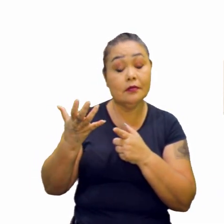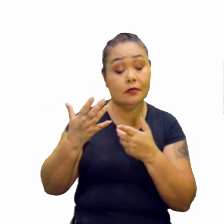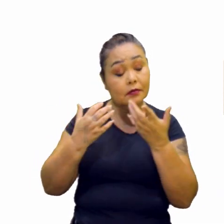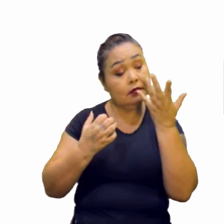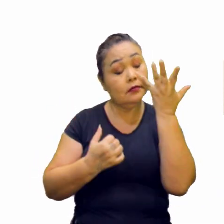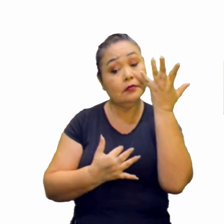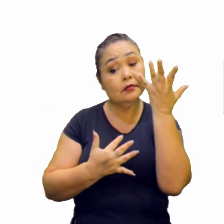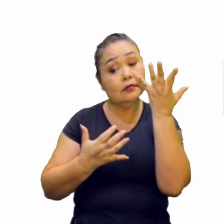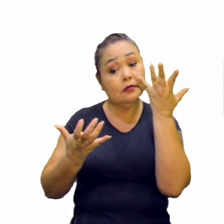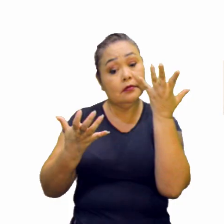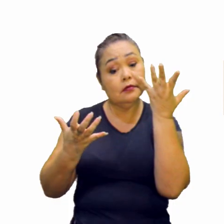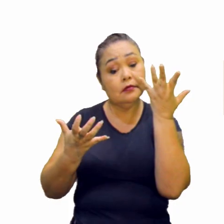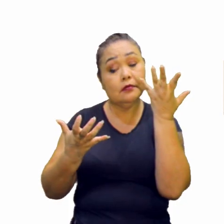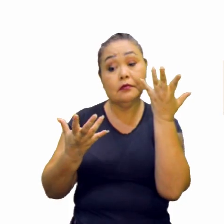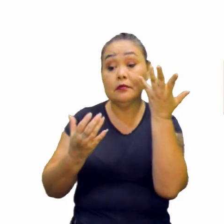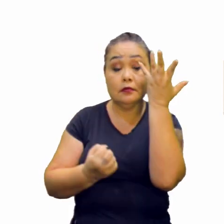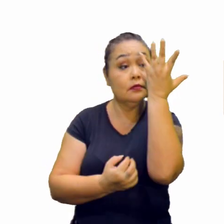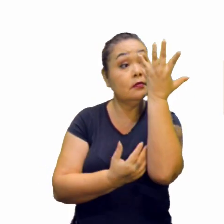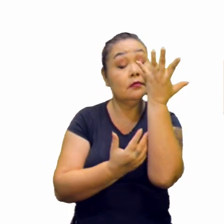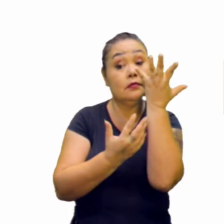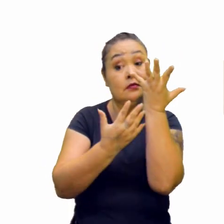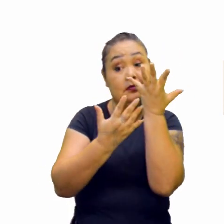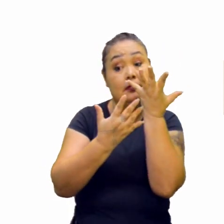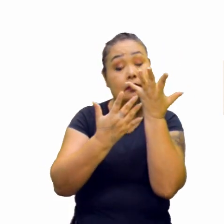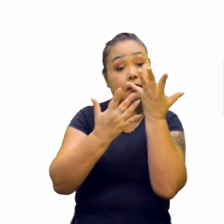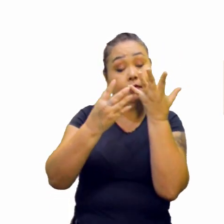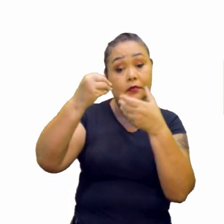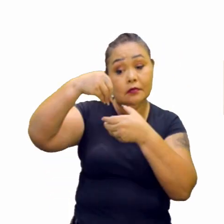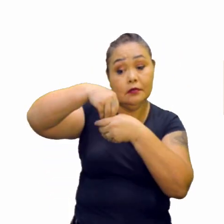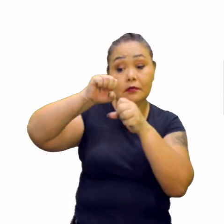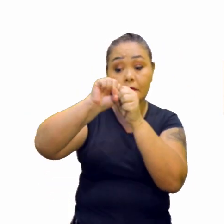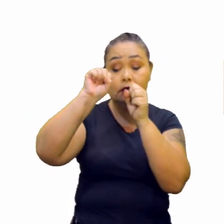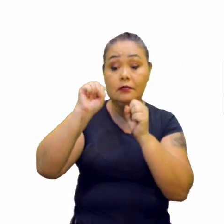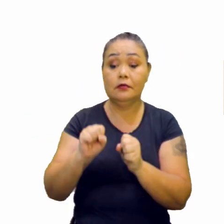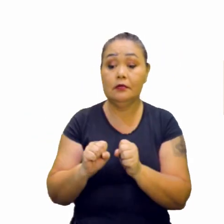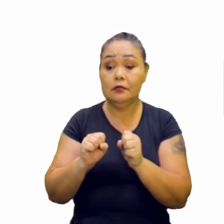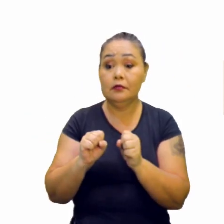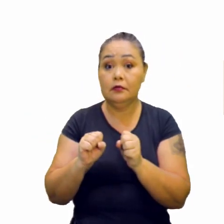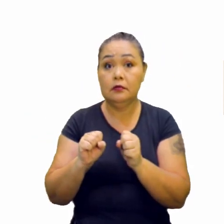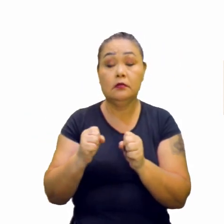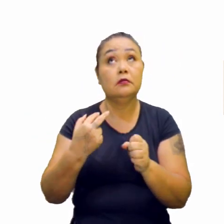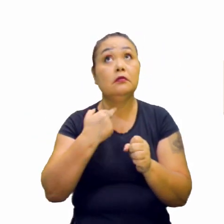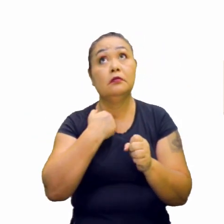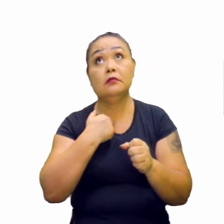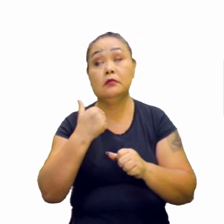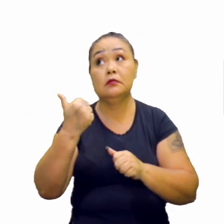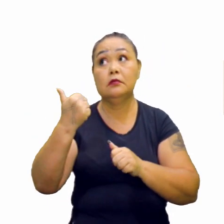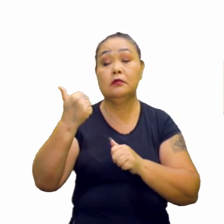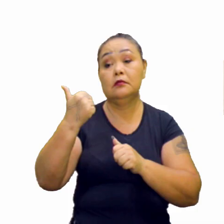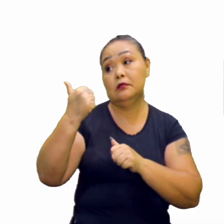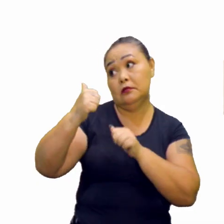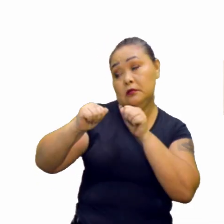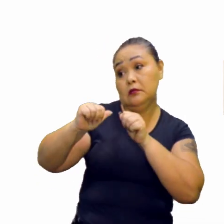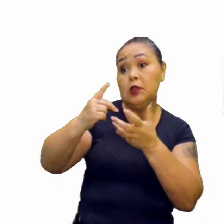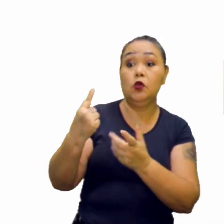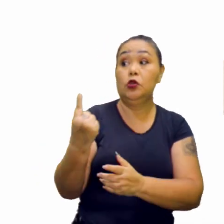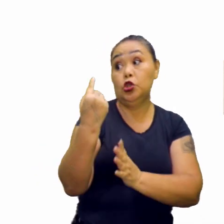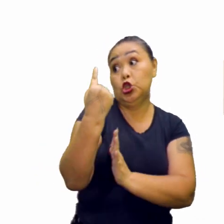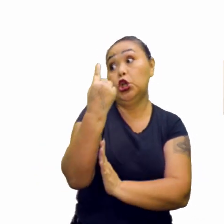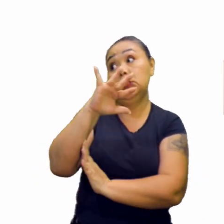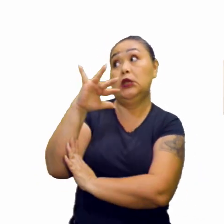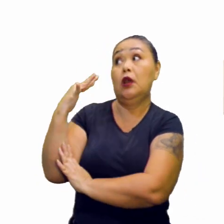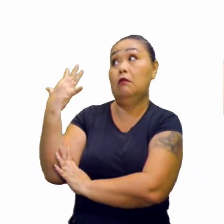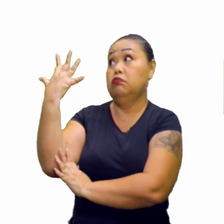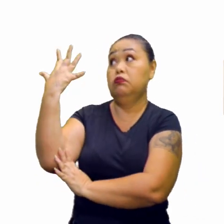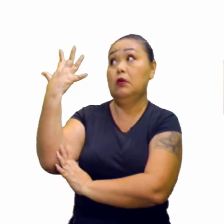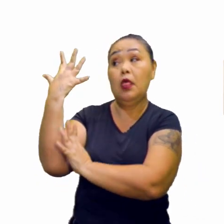a planta, pessoal, dentro do sistema SAFs, ela não pode ser analisada individualmente. A planta dentro